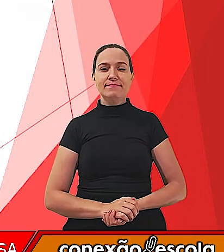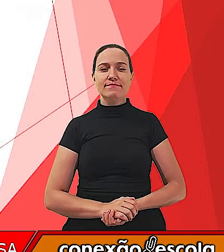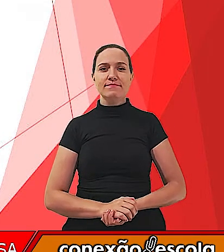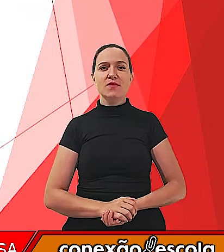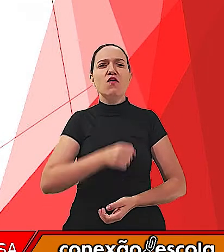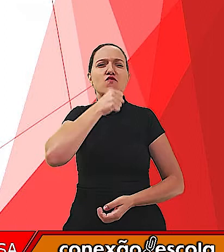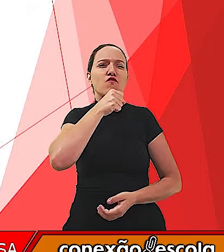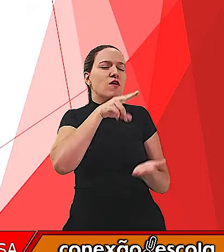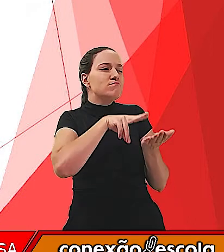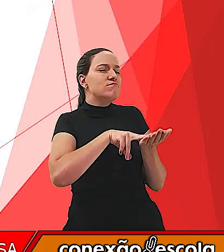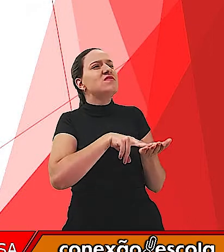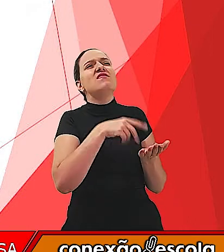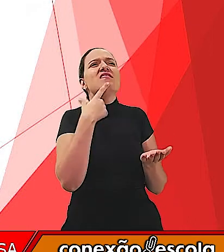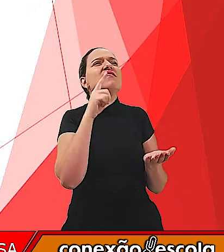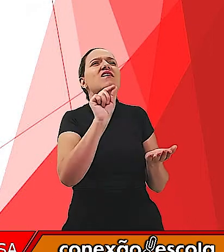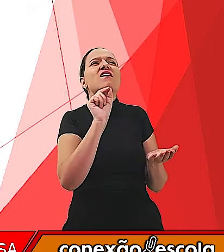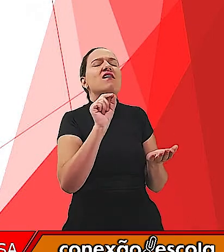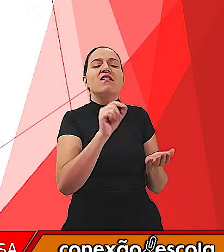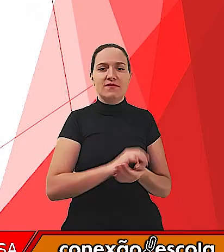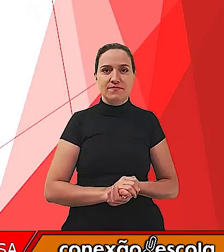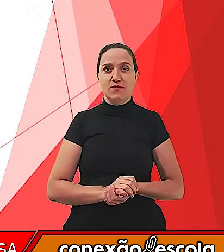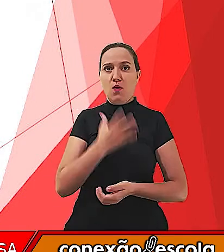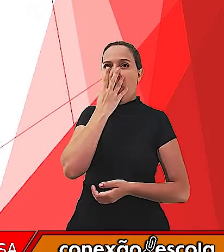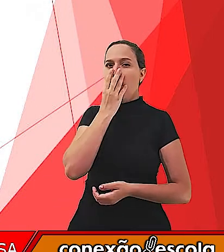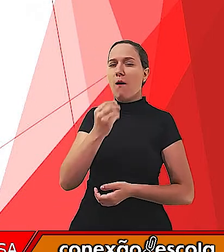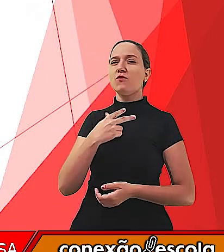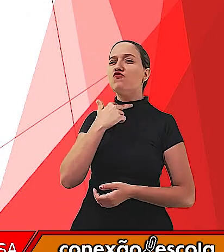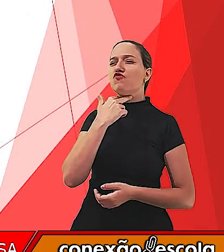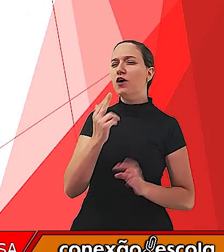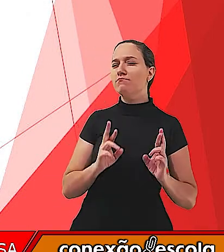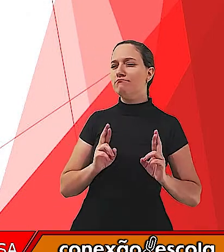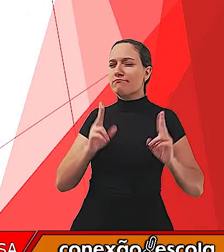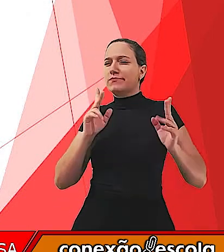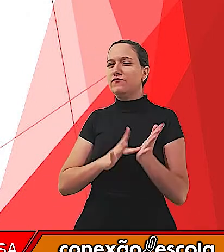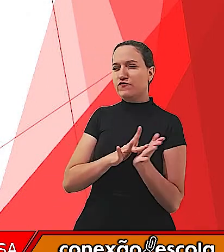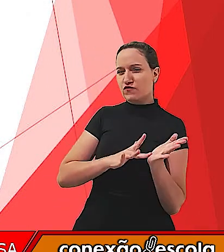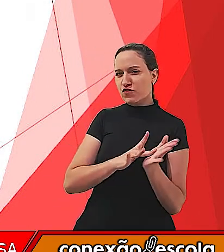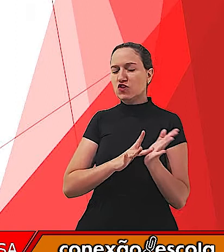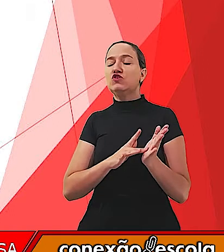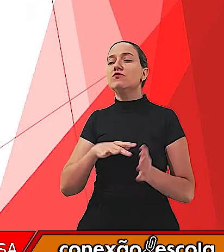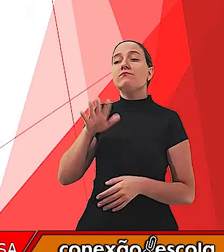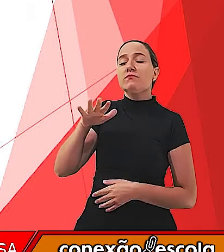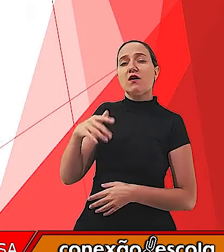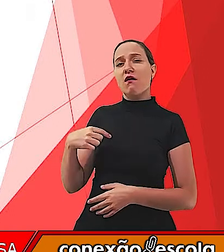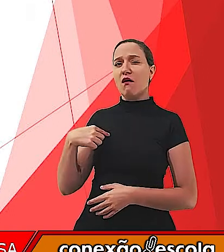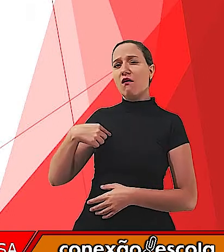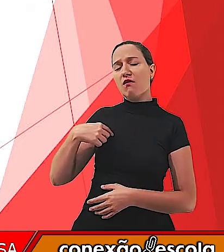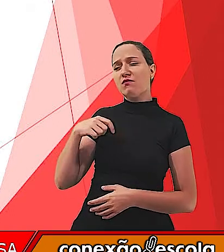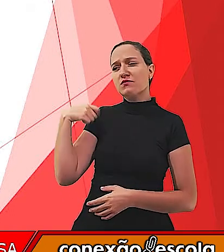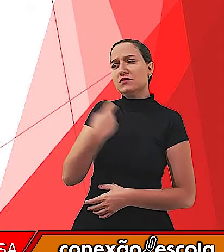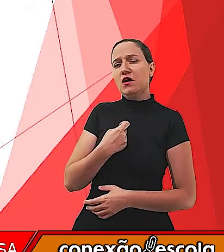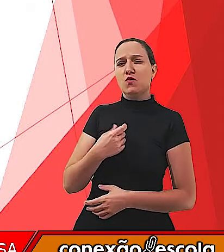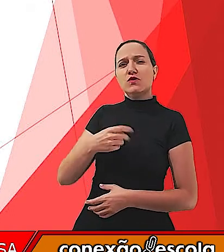"Quem está aí?" perguntou a velhinha. O lobo respondeu, disfarçando a voz: "Sou eu,